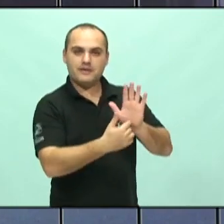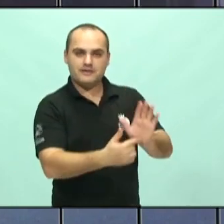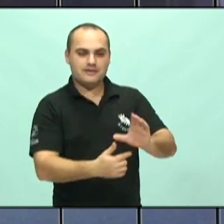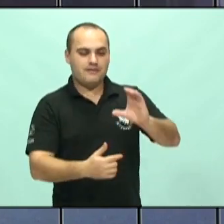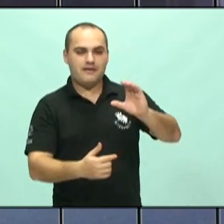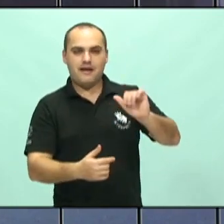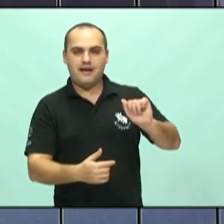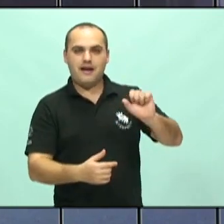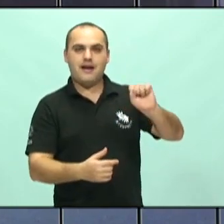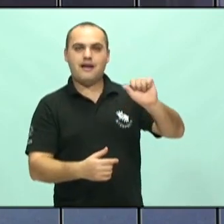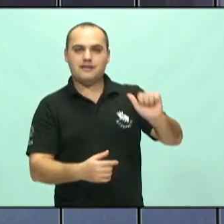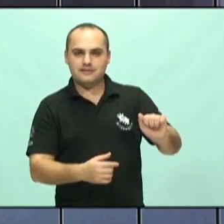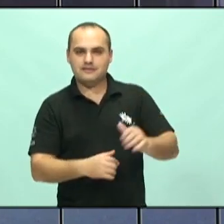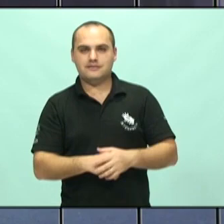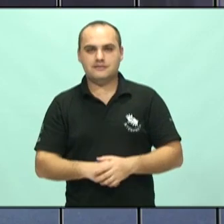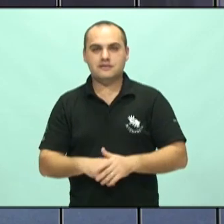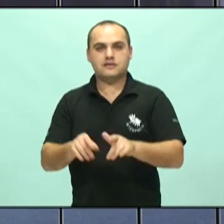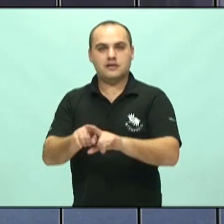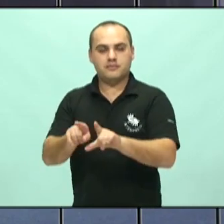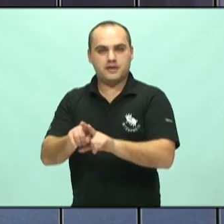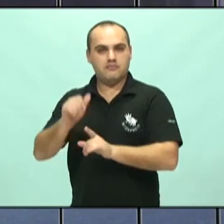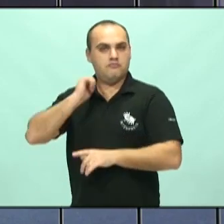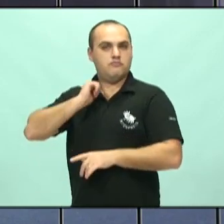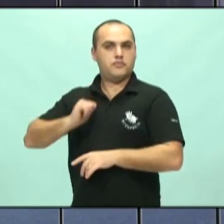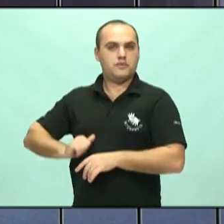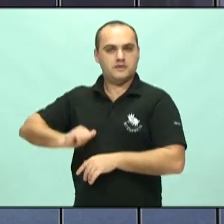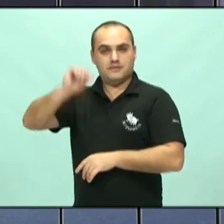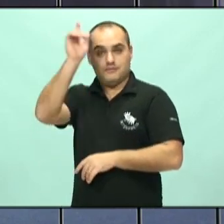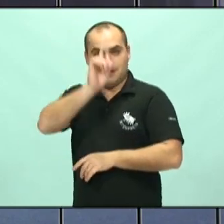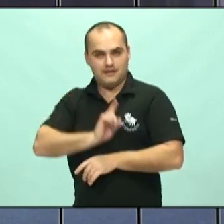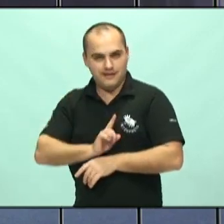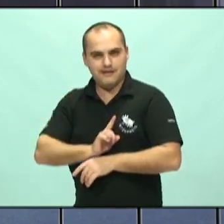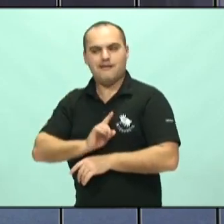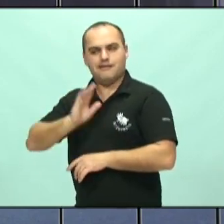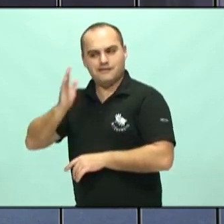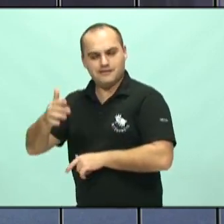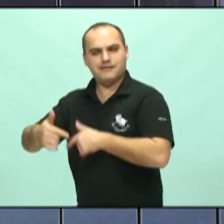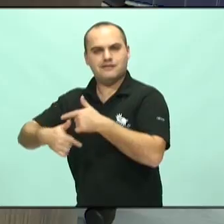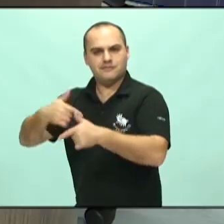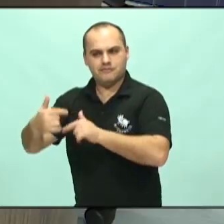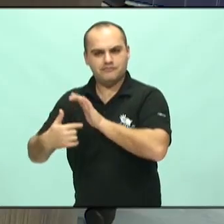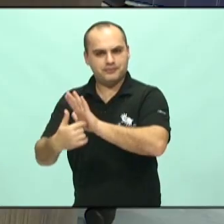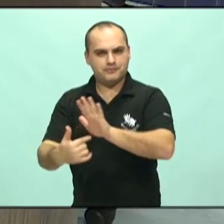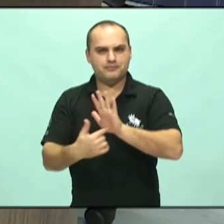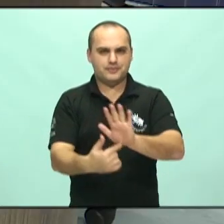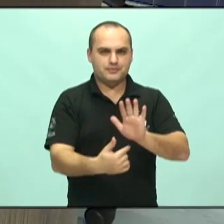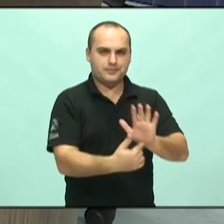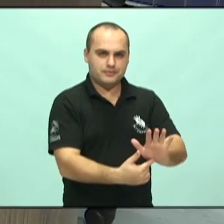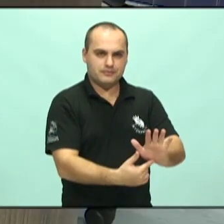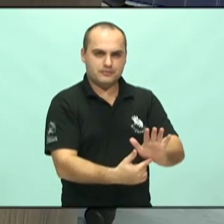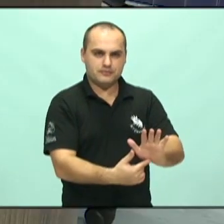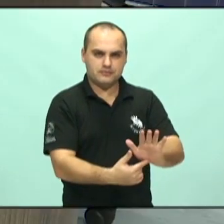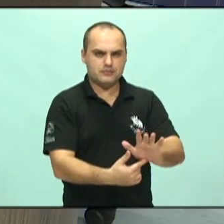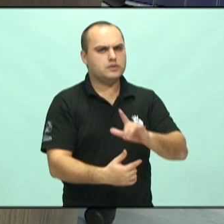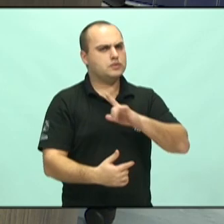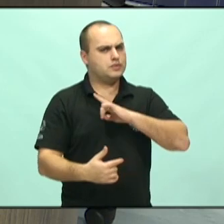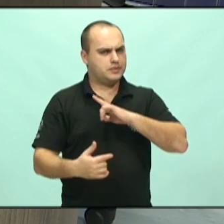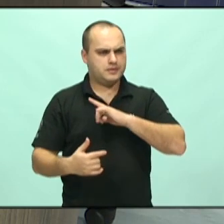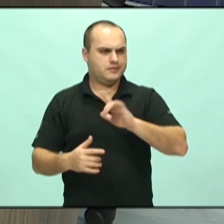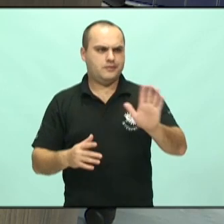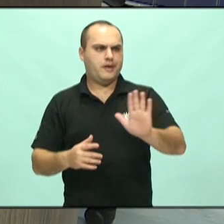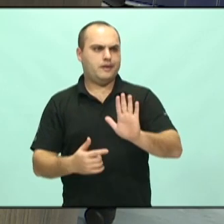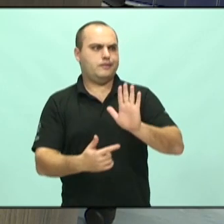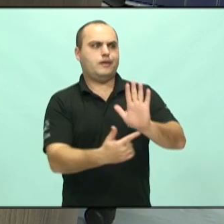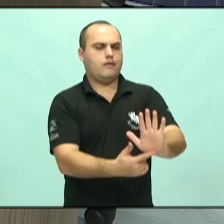ali do espetáculo Bolsa Amarela. Eu cito os espetáculos porque para estrear um espetáculo tem todo um processo longo por trás, assim,